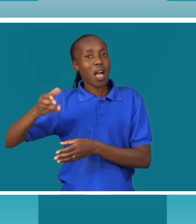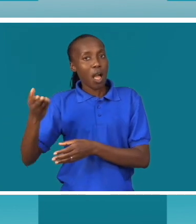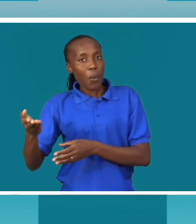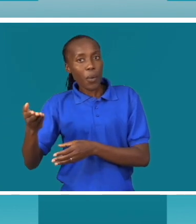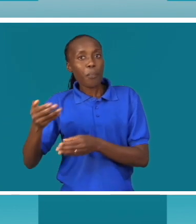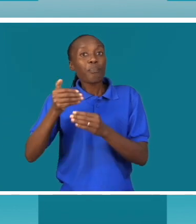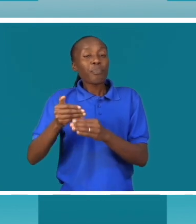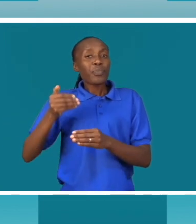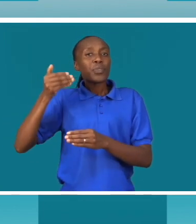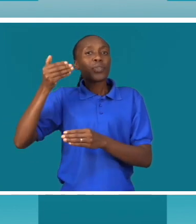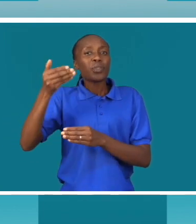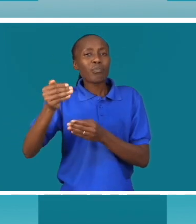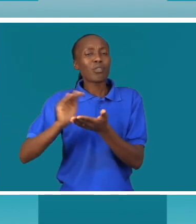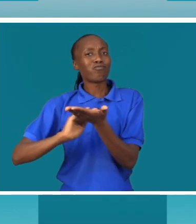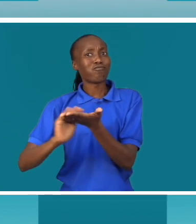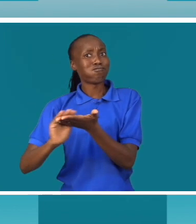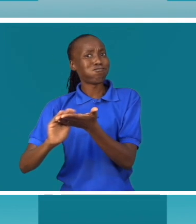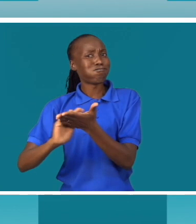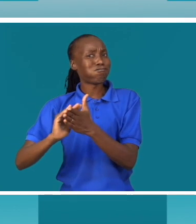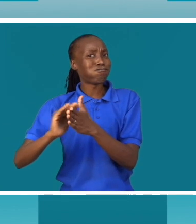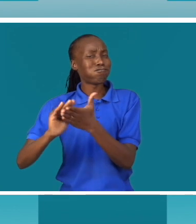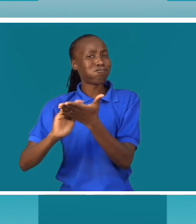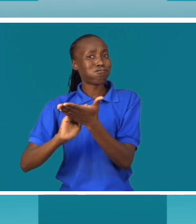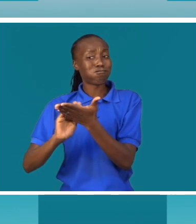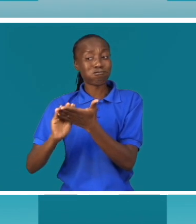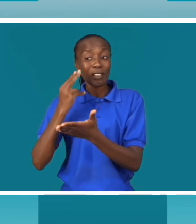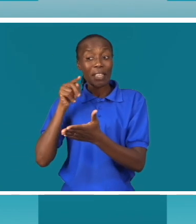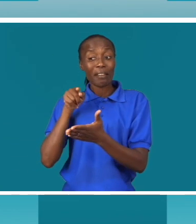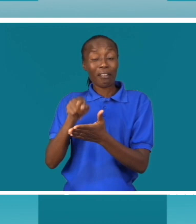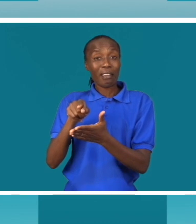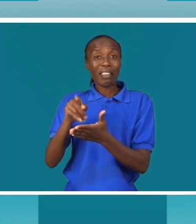seguida, lixamos-la. Pode segurar aqui, mais velho?